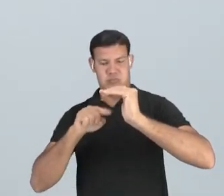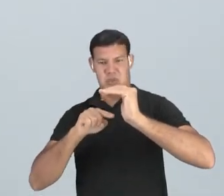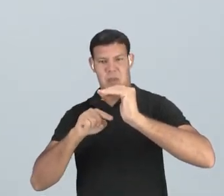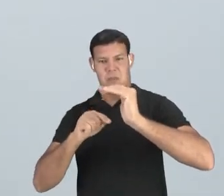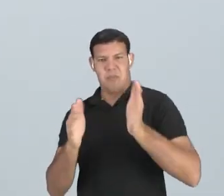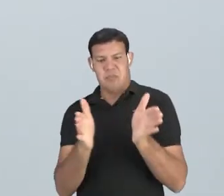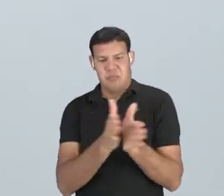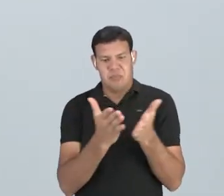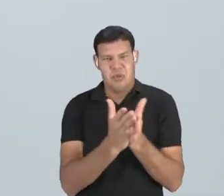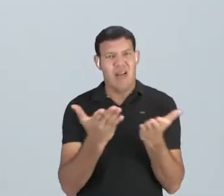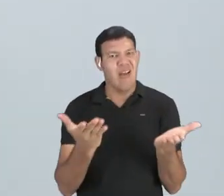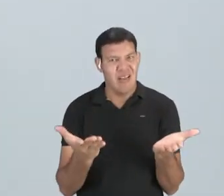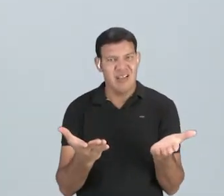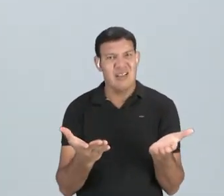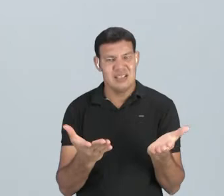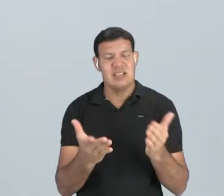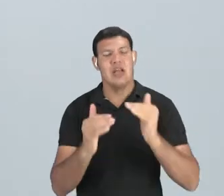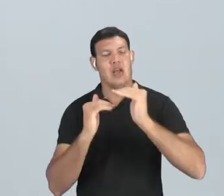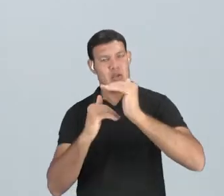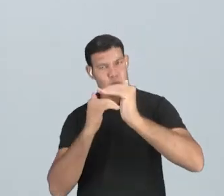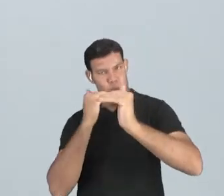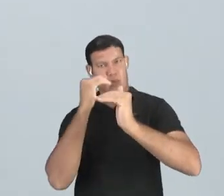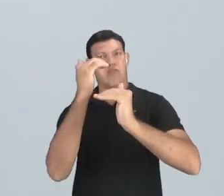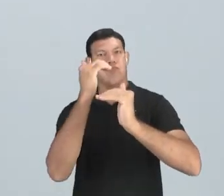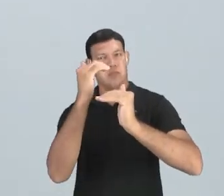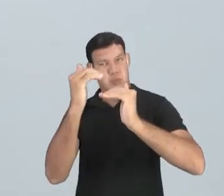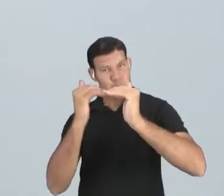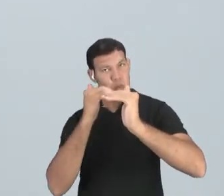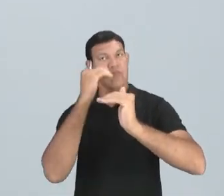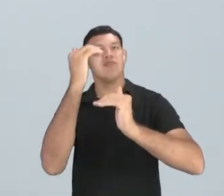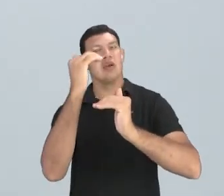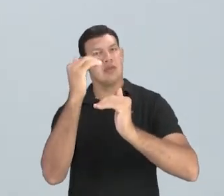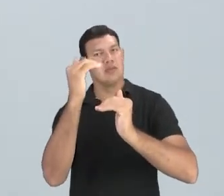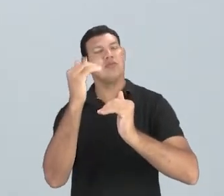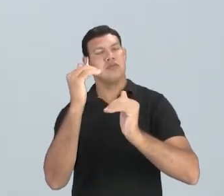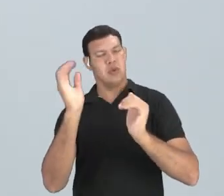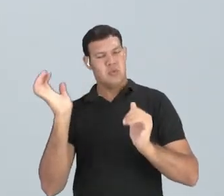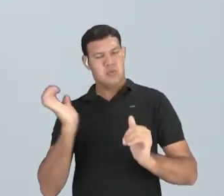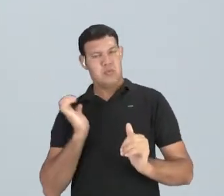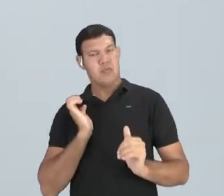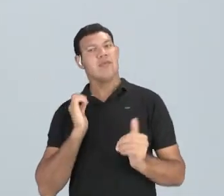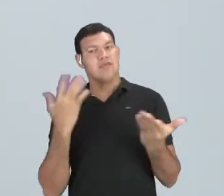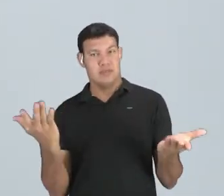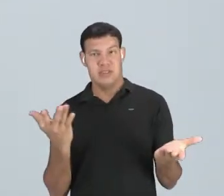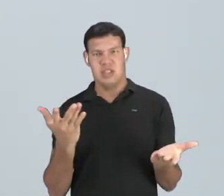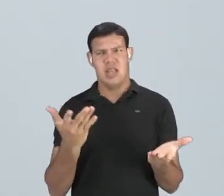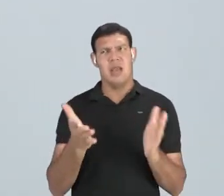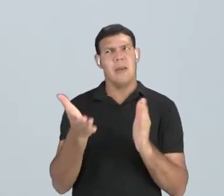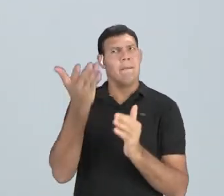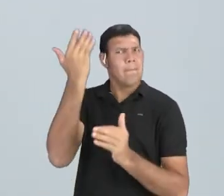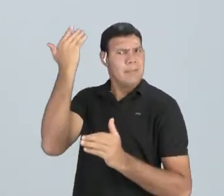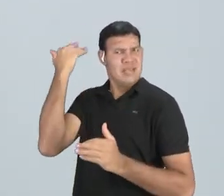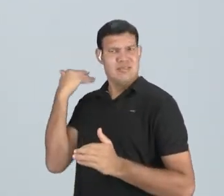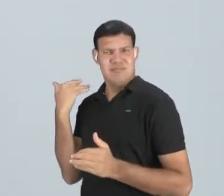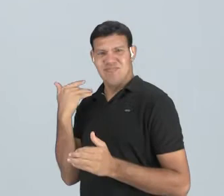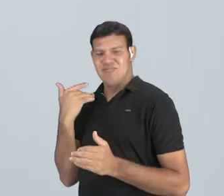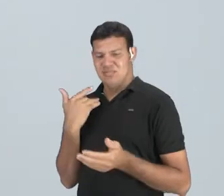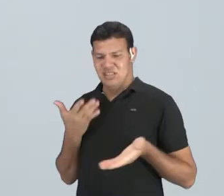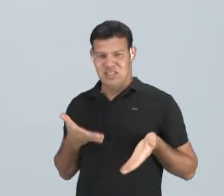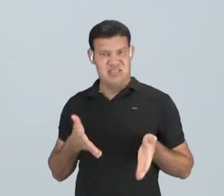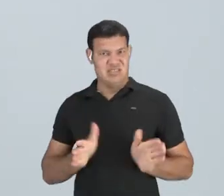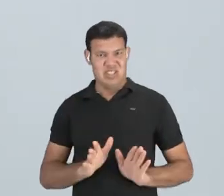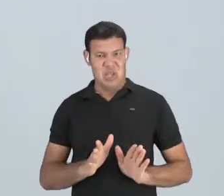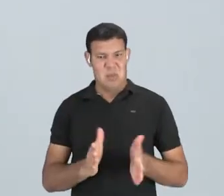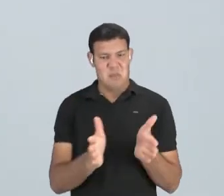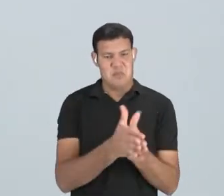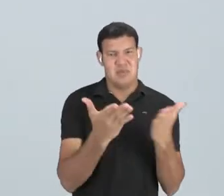pobre a chegar quase ml classe alta e assim por diante né só um grande empresário assim por diante lá não você nasceu pobre